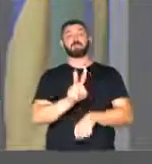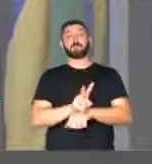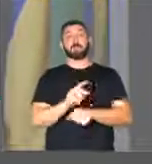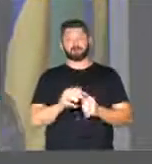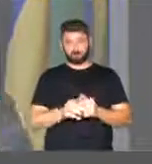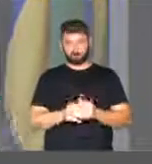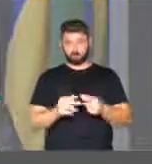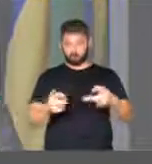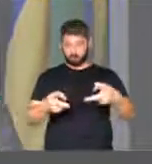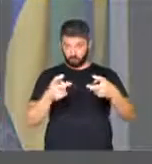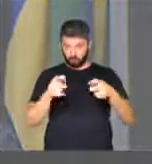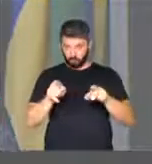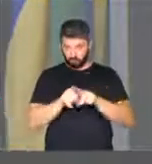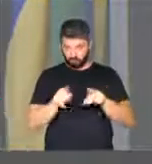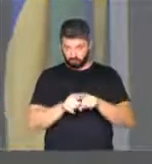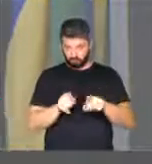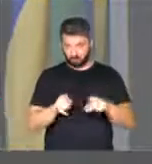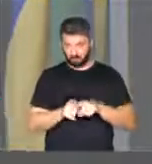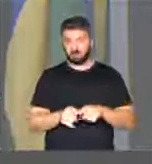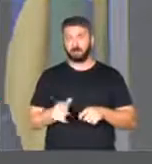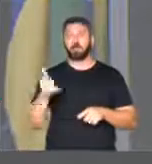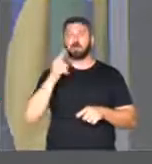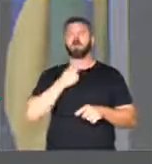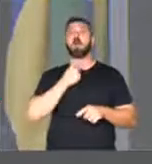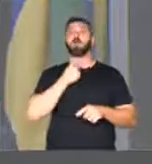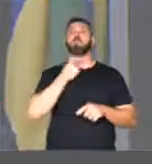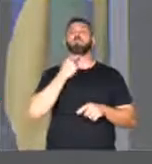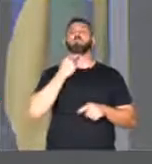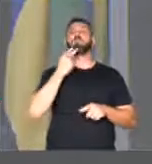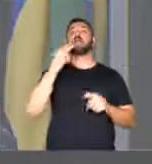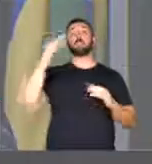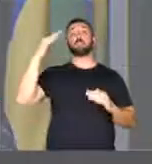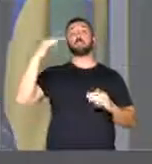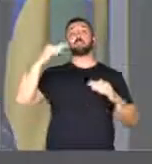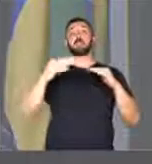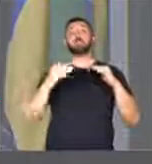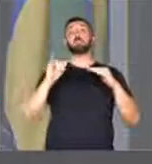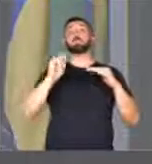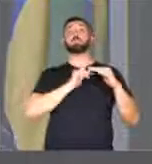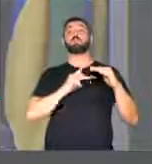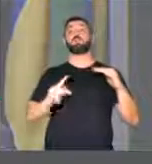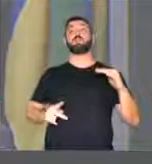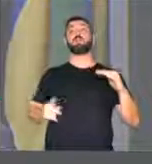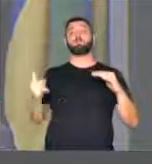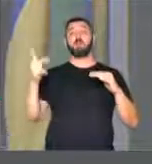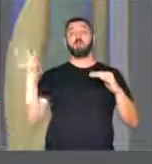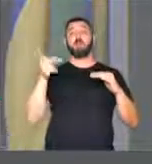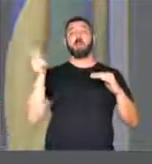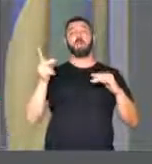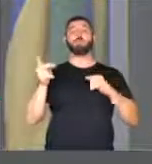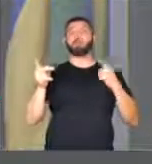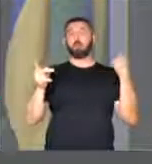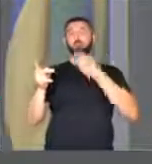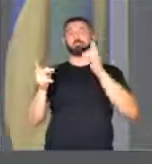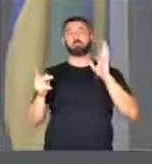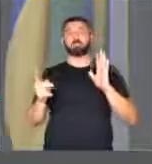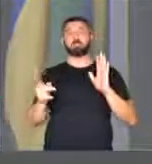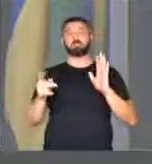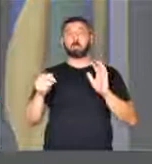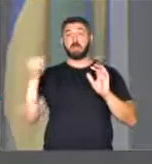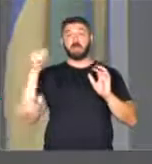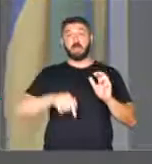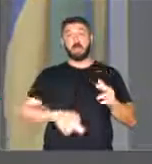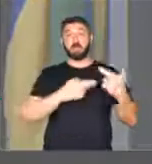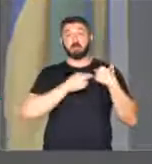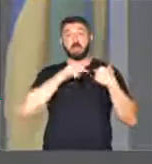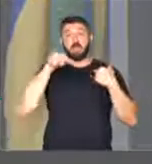fiscalizar, para poder cobrar, para poder ter uma voz de contraponto se o presidente eleito vier a errar. Este é o papel do